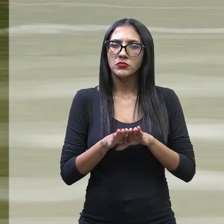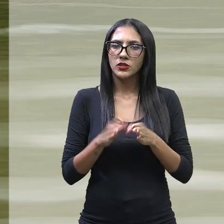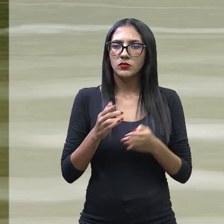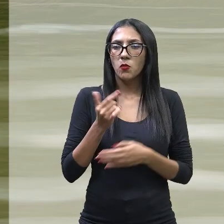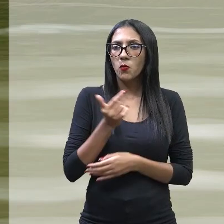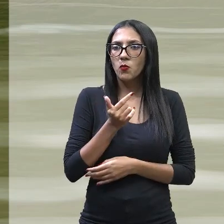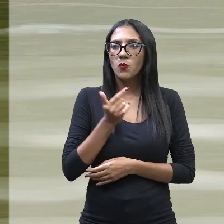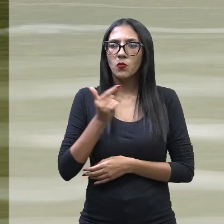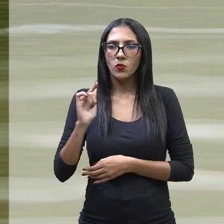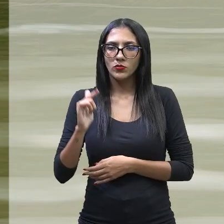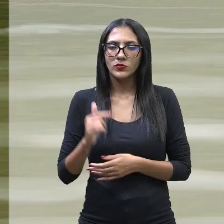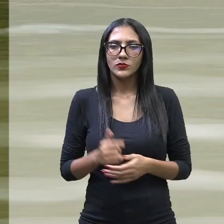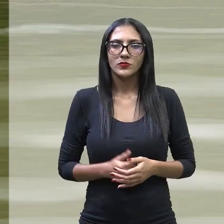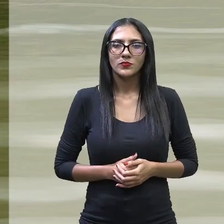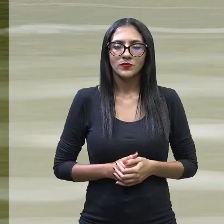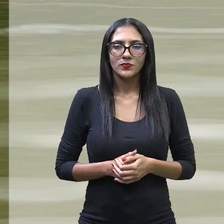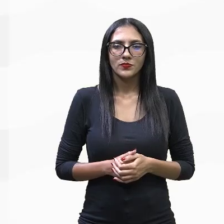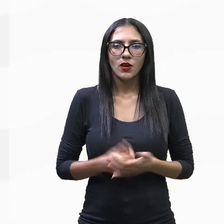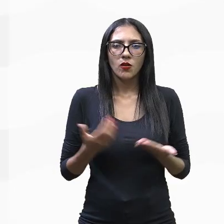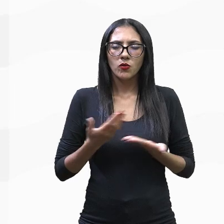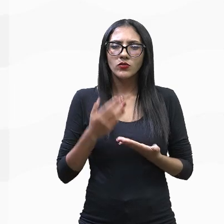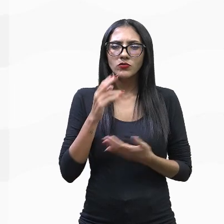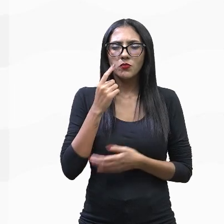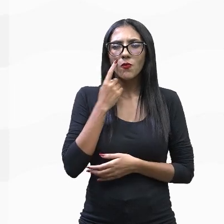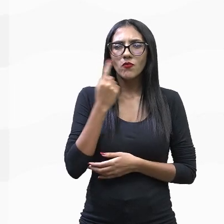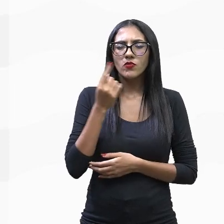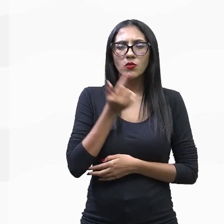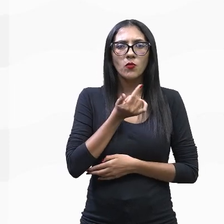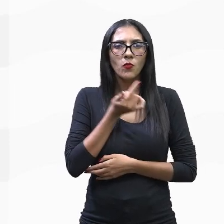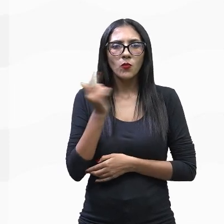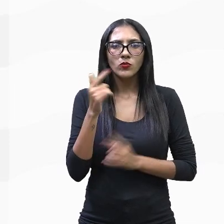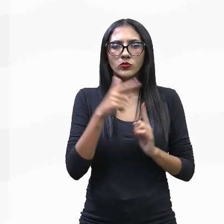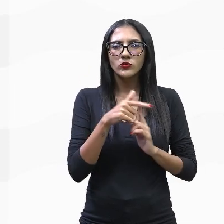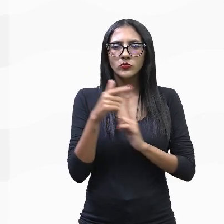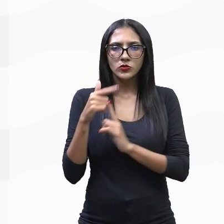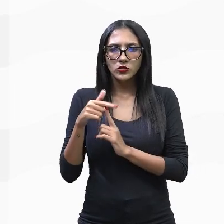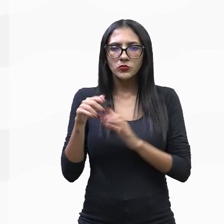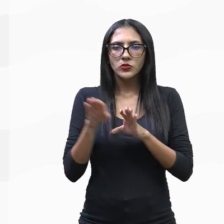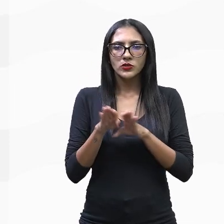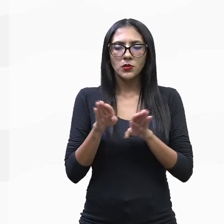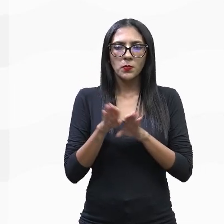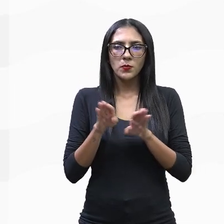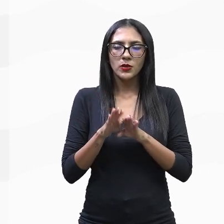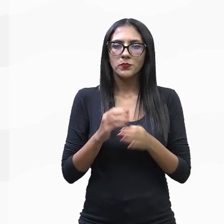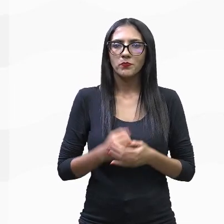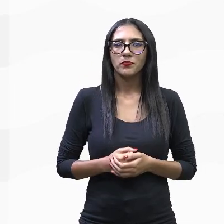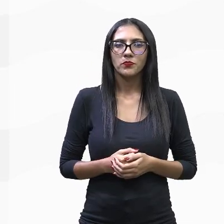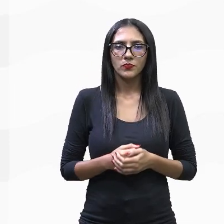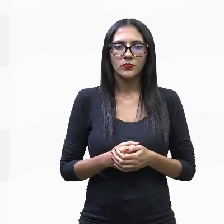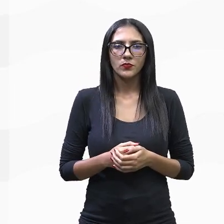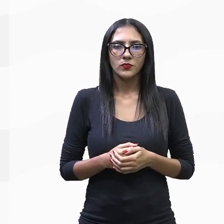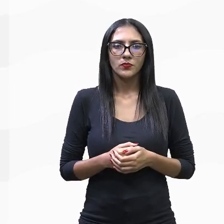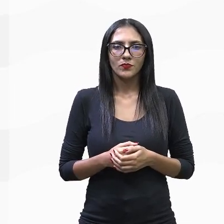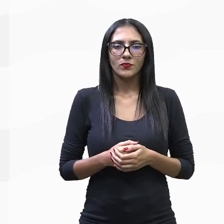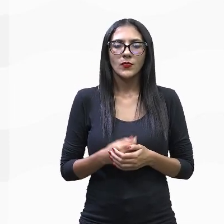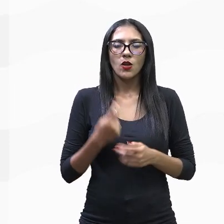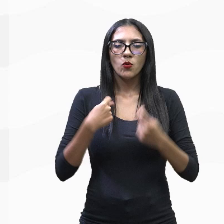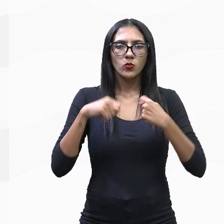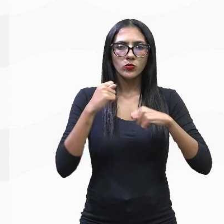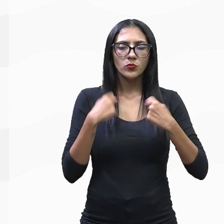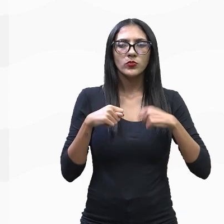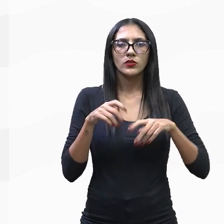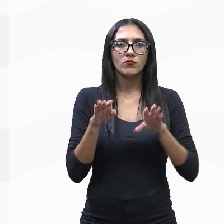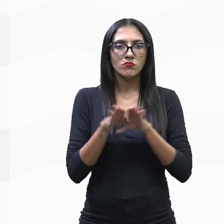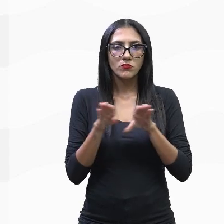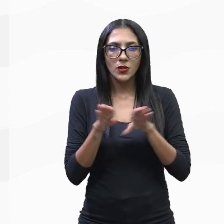vamos aqui, vamos abordar aqui, professor Simone, outros tipos de economia, outros tipos de atividades econômicas que também geram aí... De